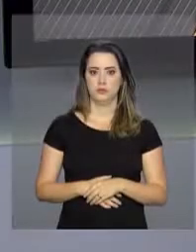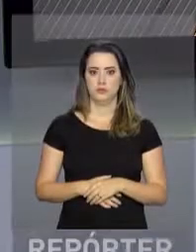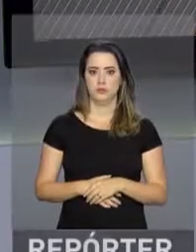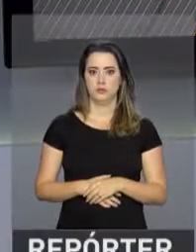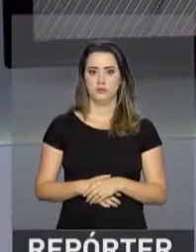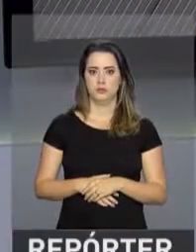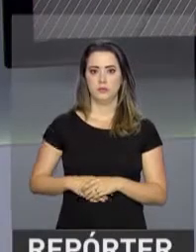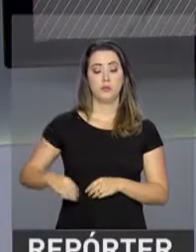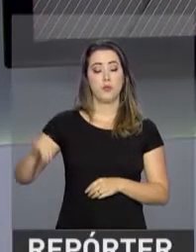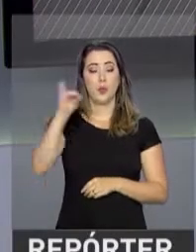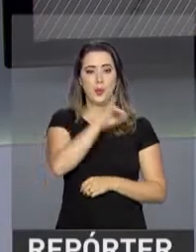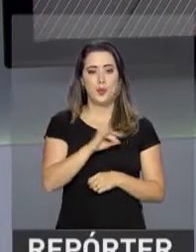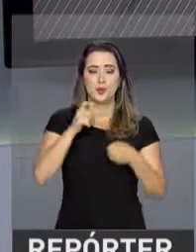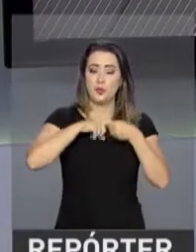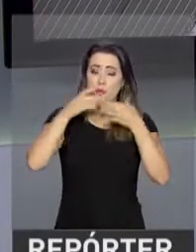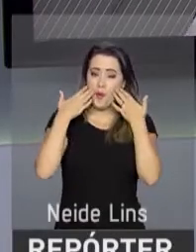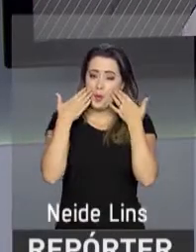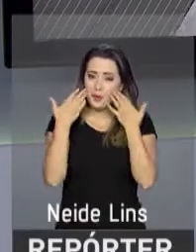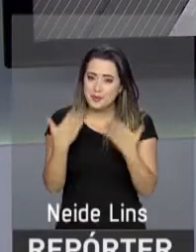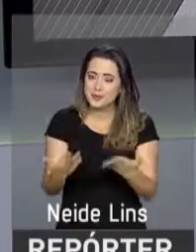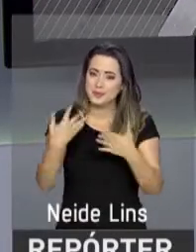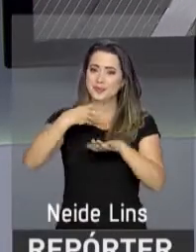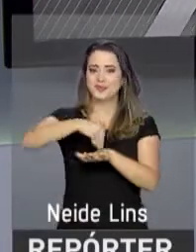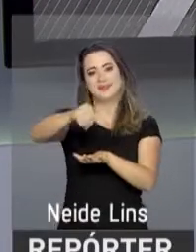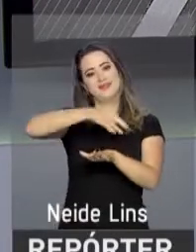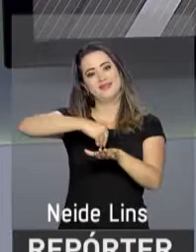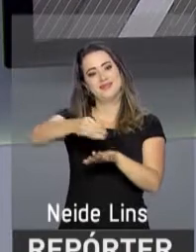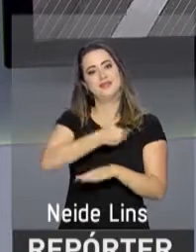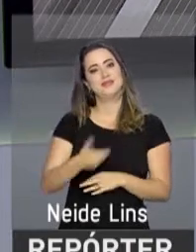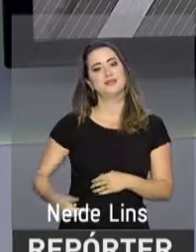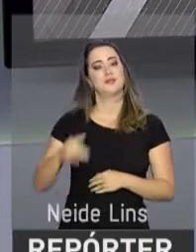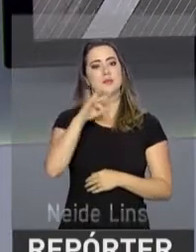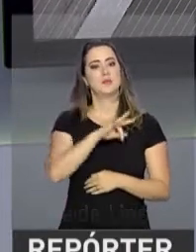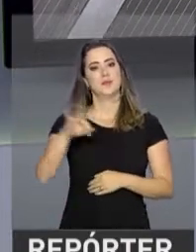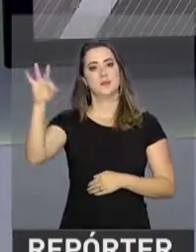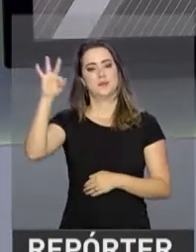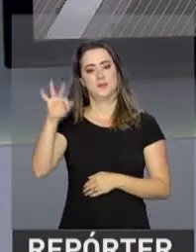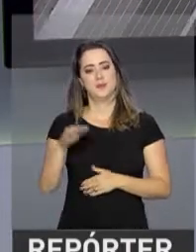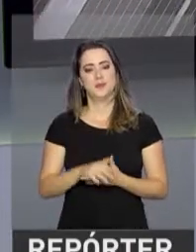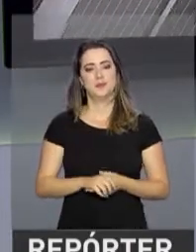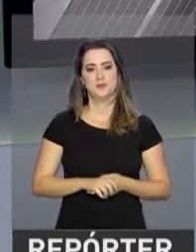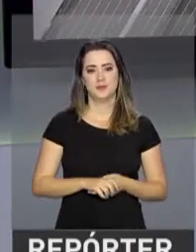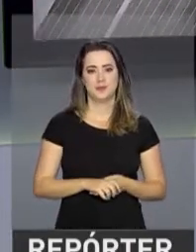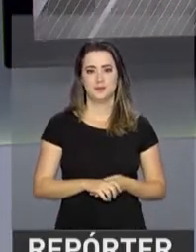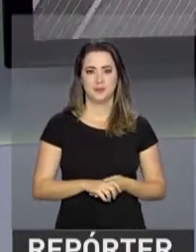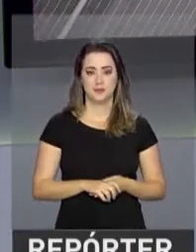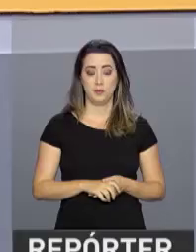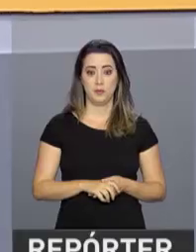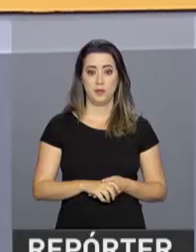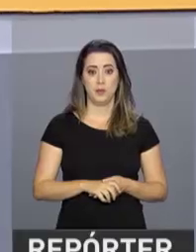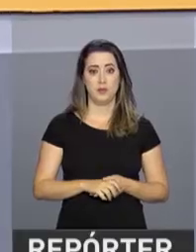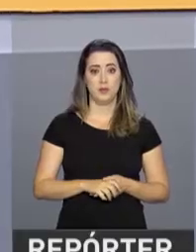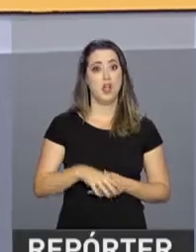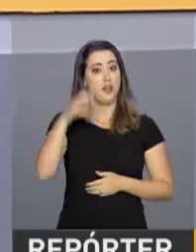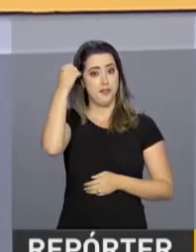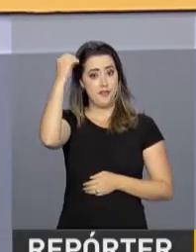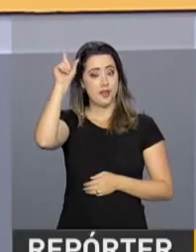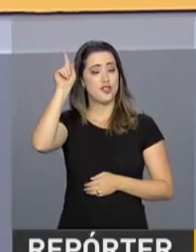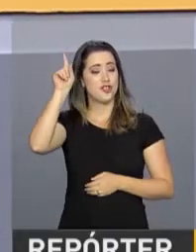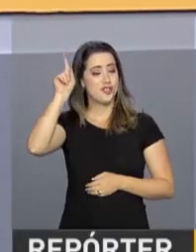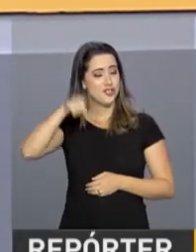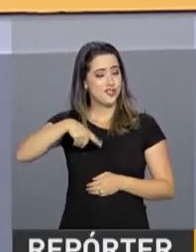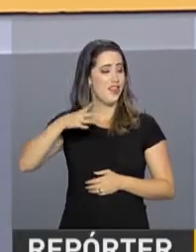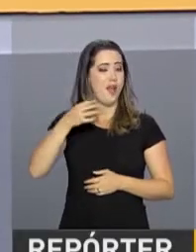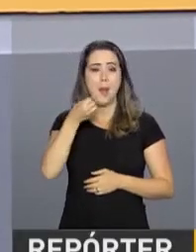olá estamos de volta com as notícias do governo federal e mais uma edição do repórter nbr viajar nas férias